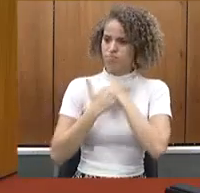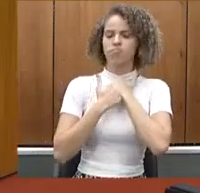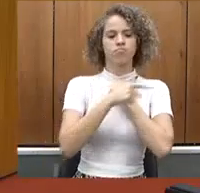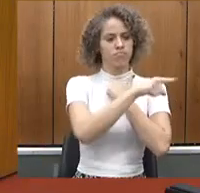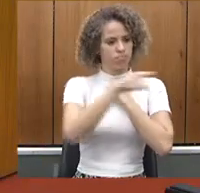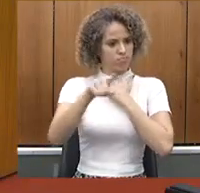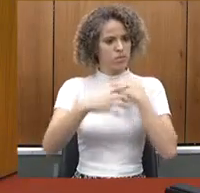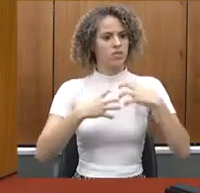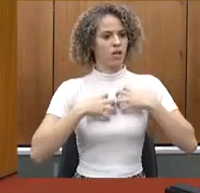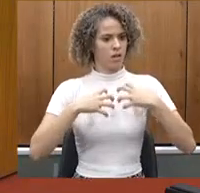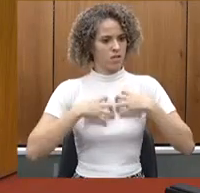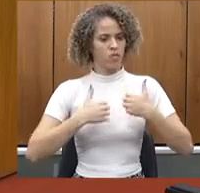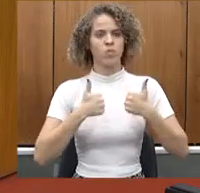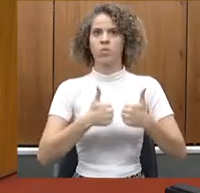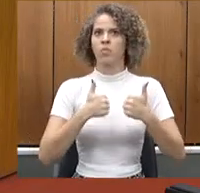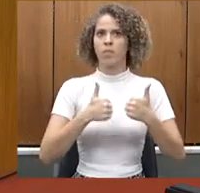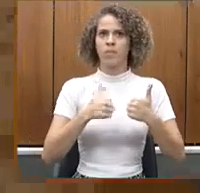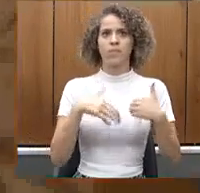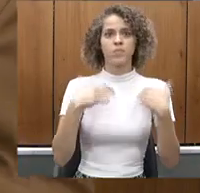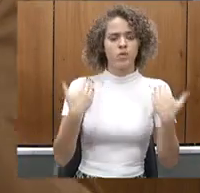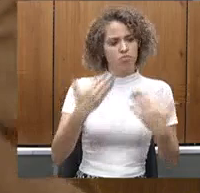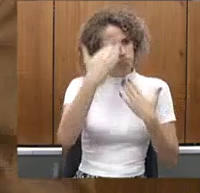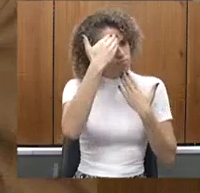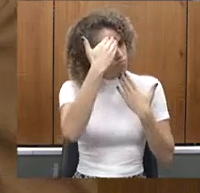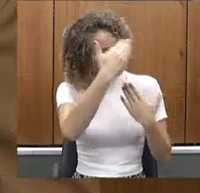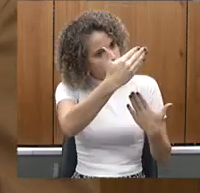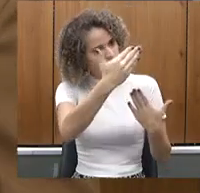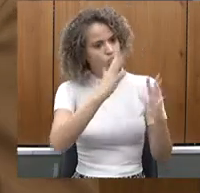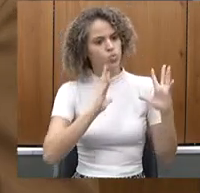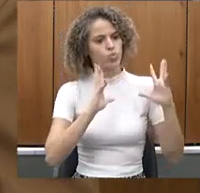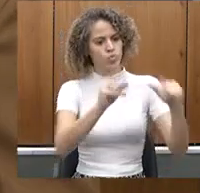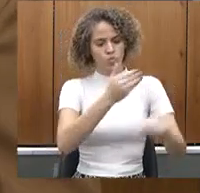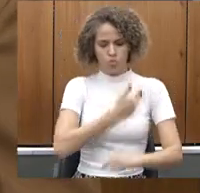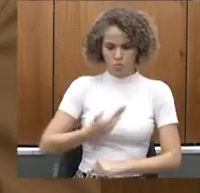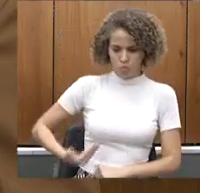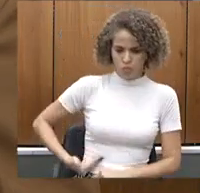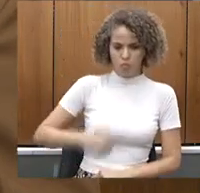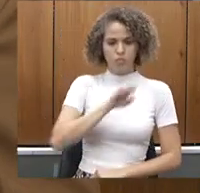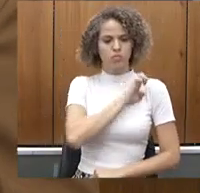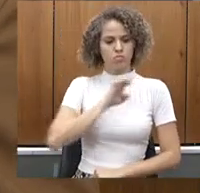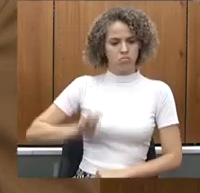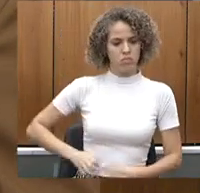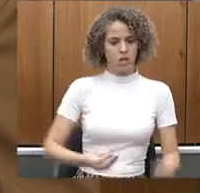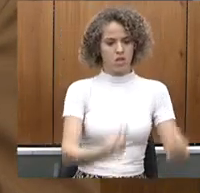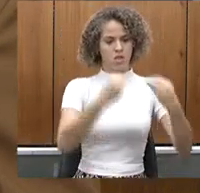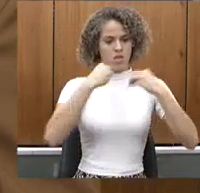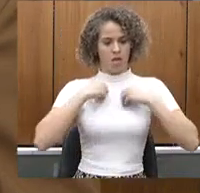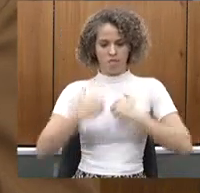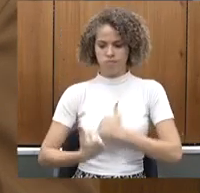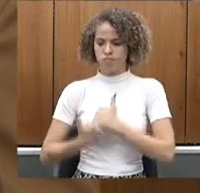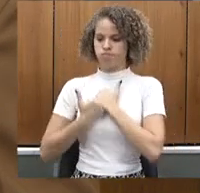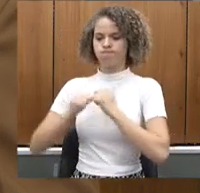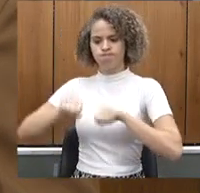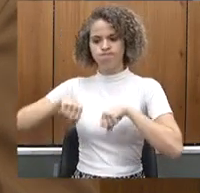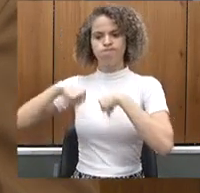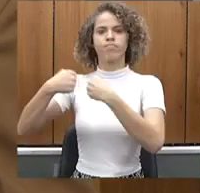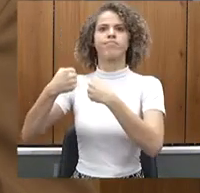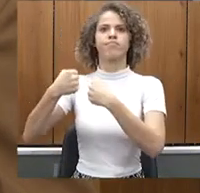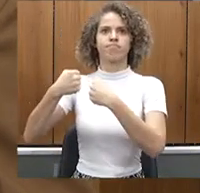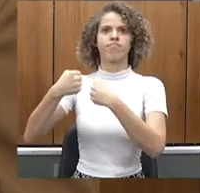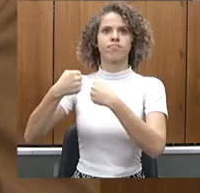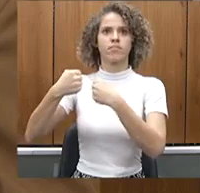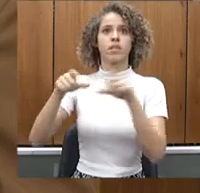e a gente agradece então ao governo do estado né que nos fortaleceu nesses anos aí é